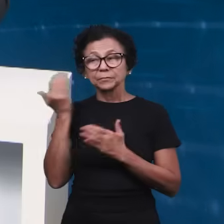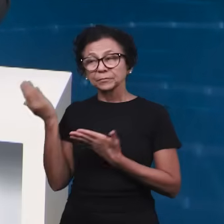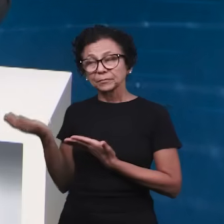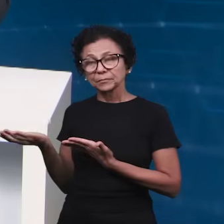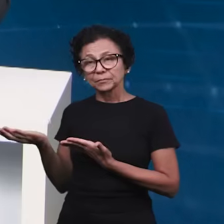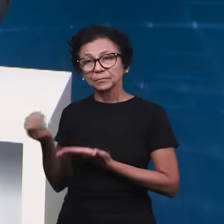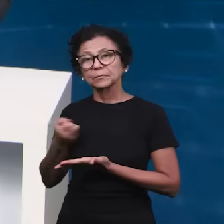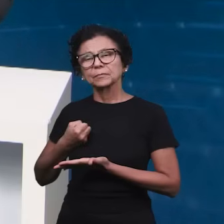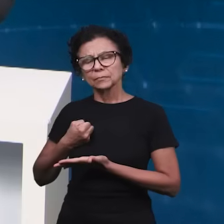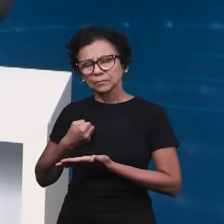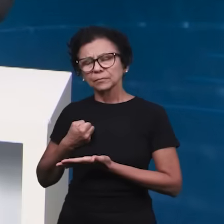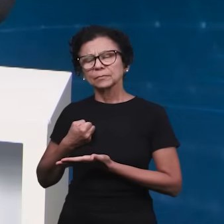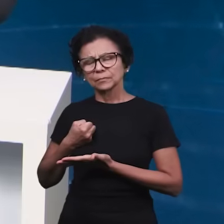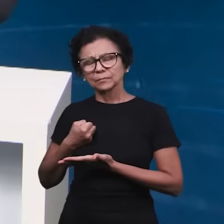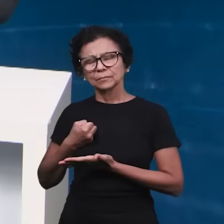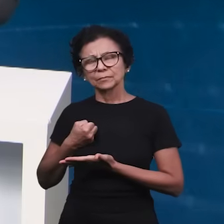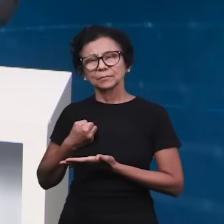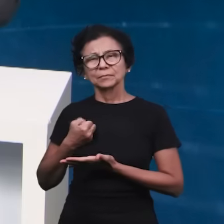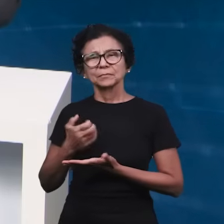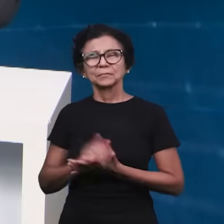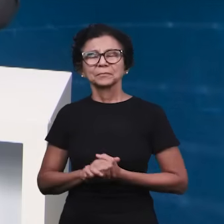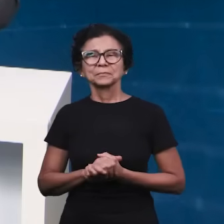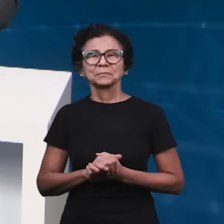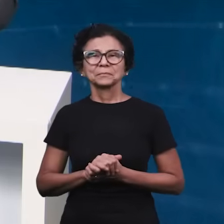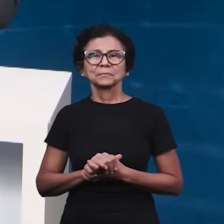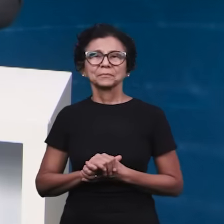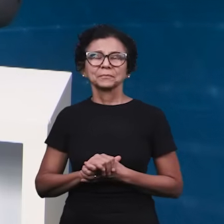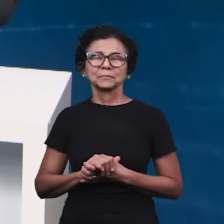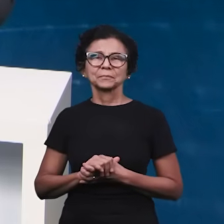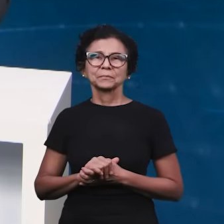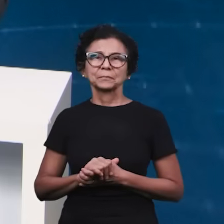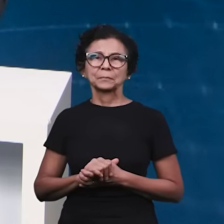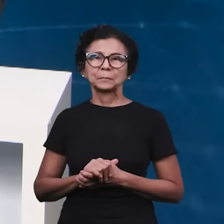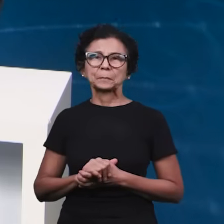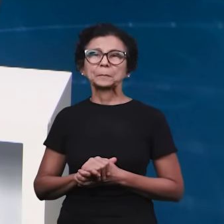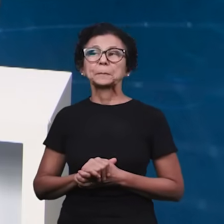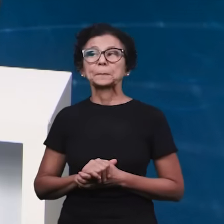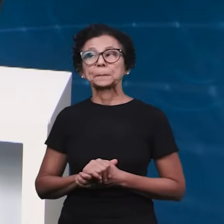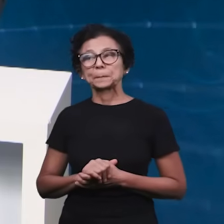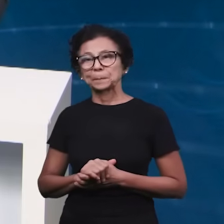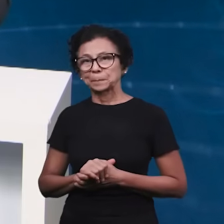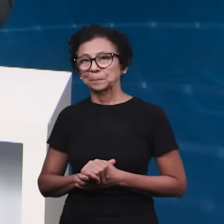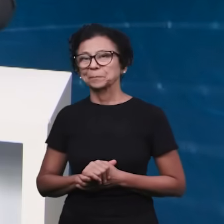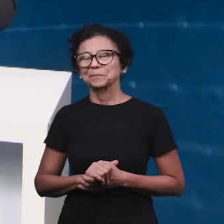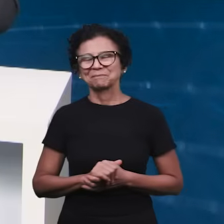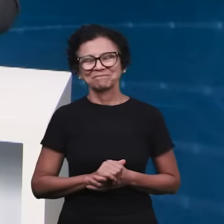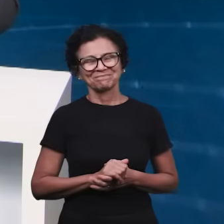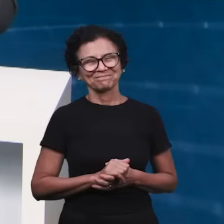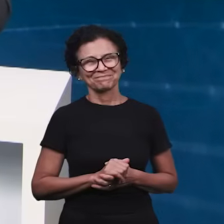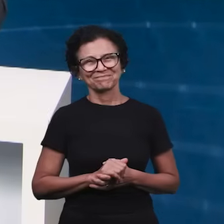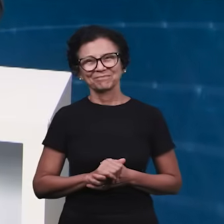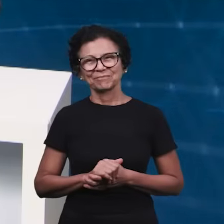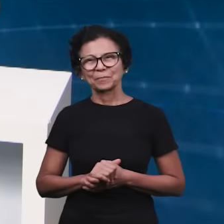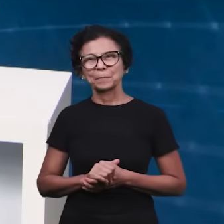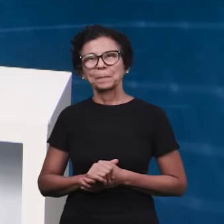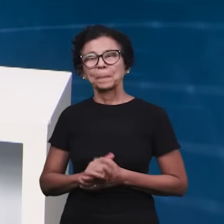esse número que já está na tela. Liga agora mesmo, é o 0800 707